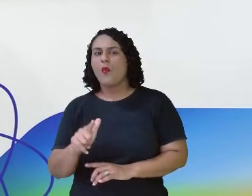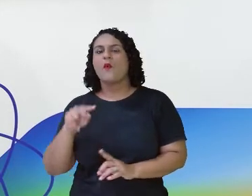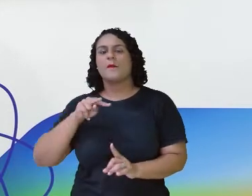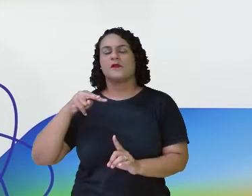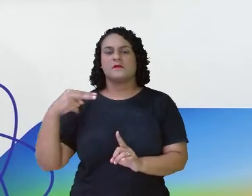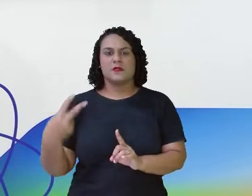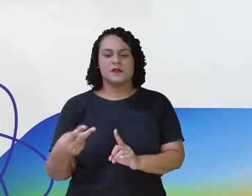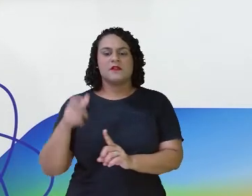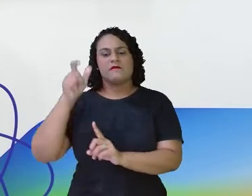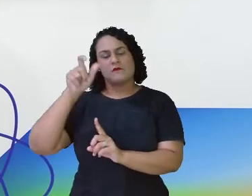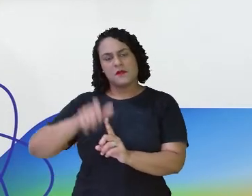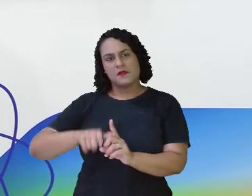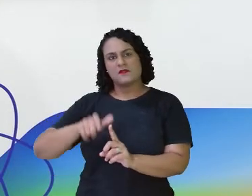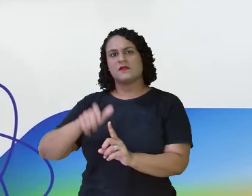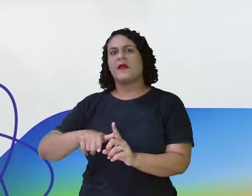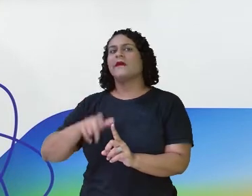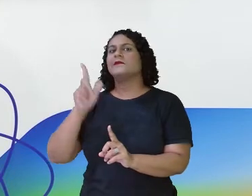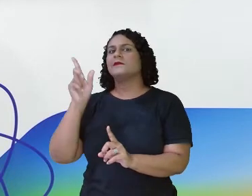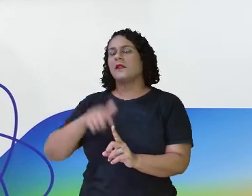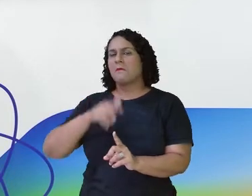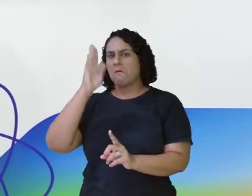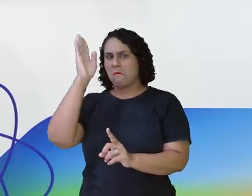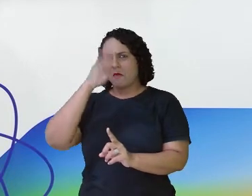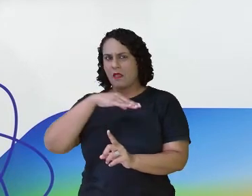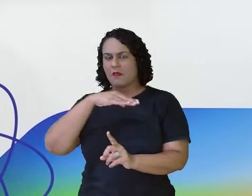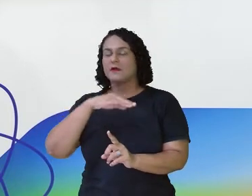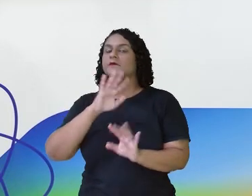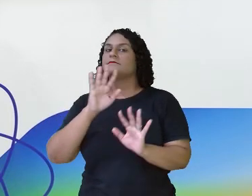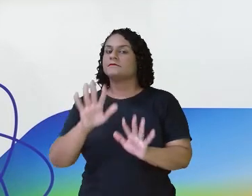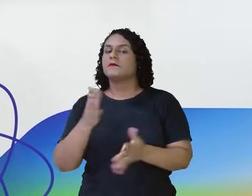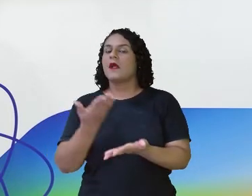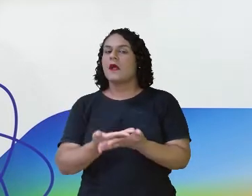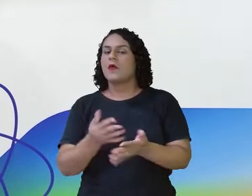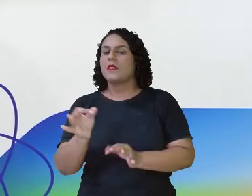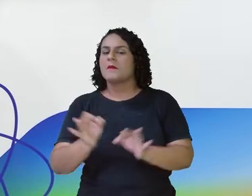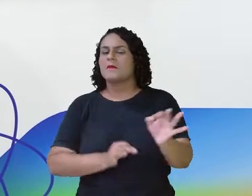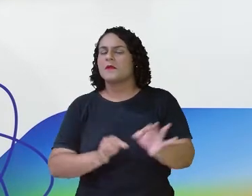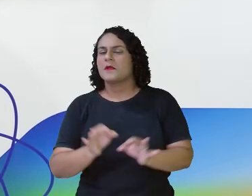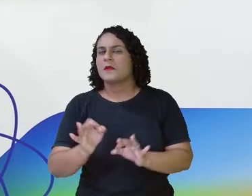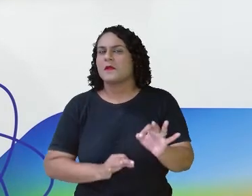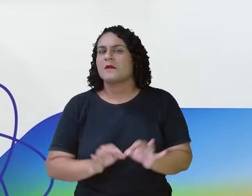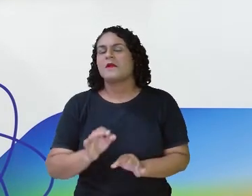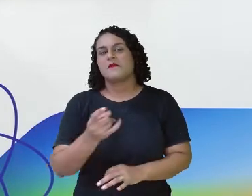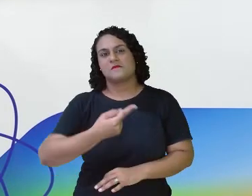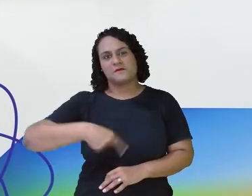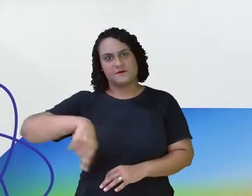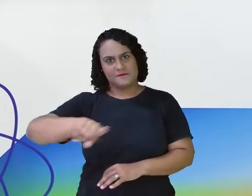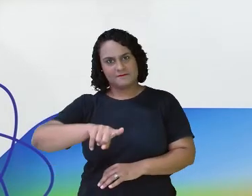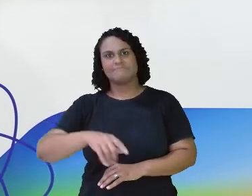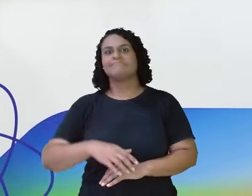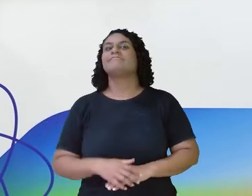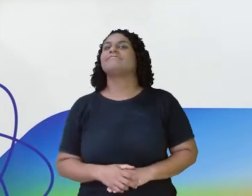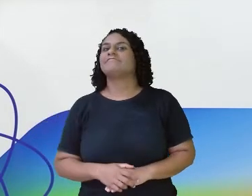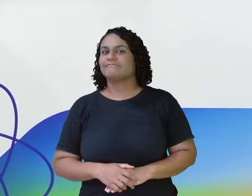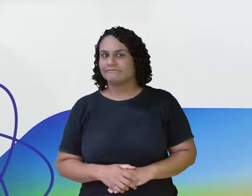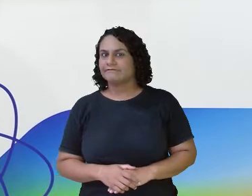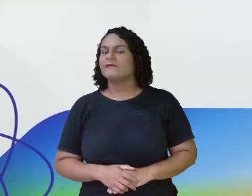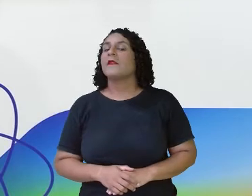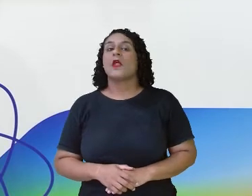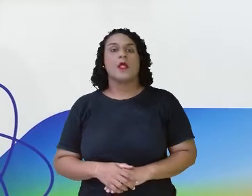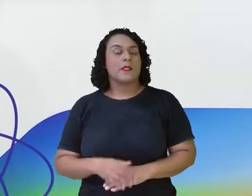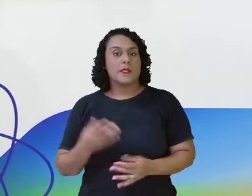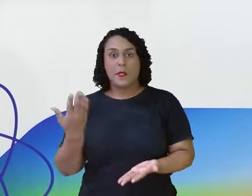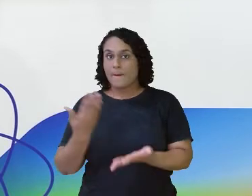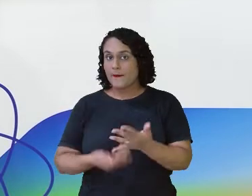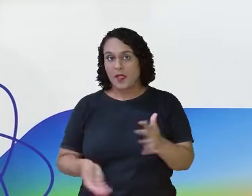a ótica de várias personagens. Então, essa aula que está preparada, já prontinha, quentinha no forno para vocês, está imperdível, já